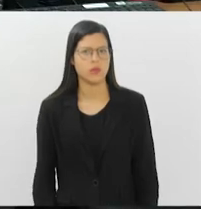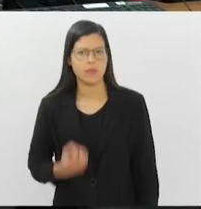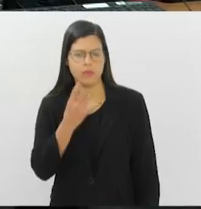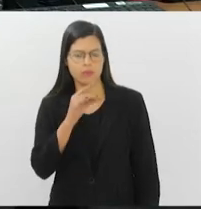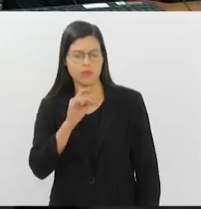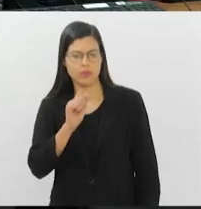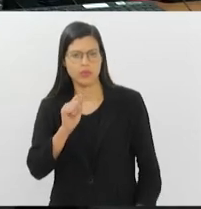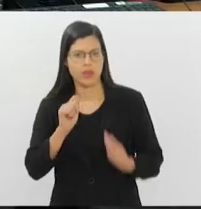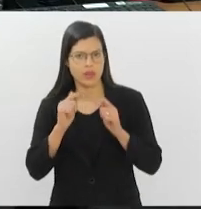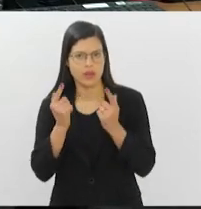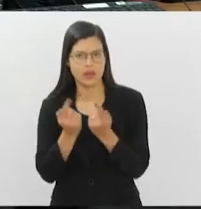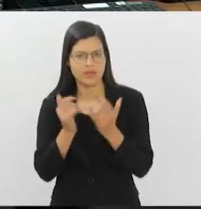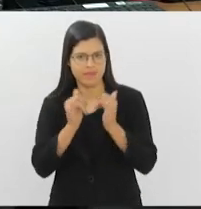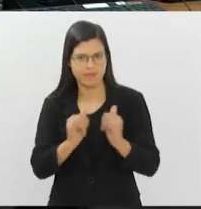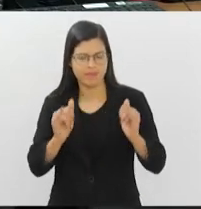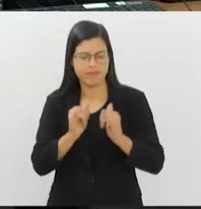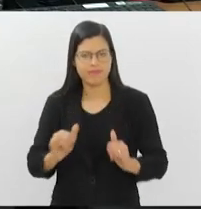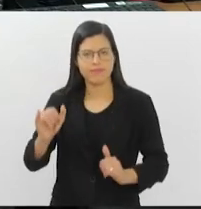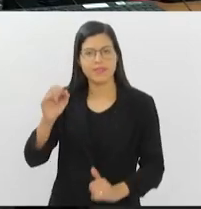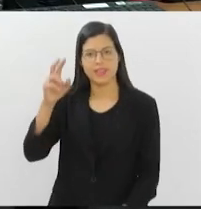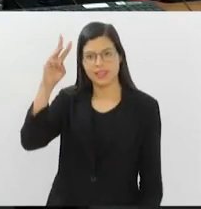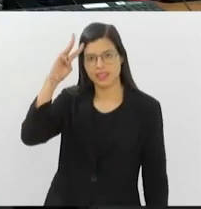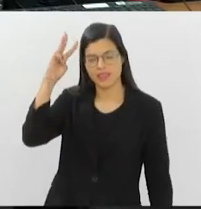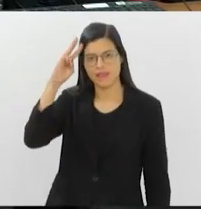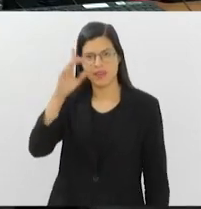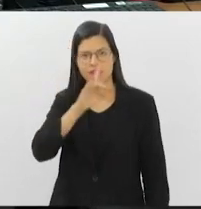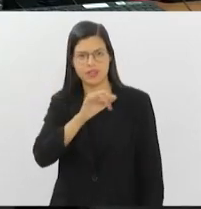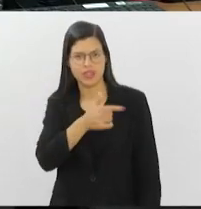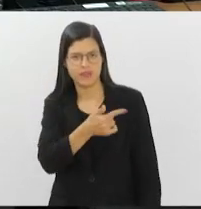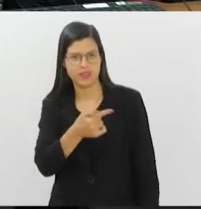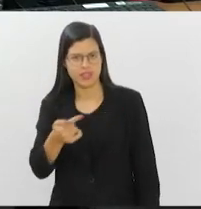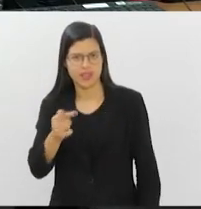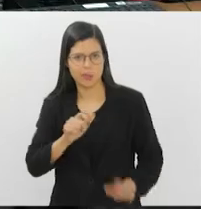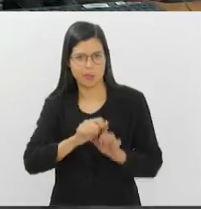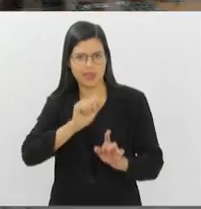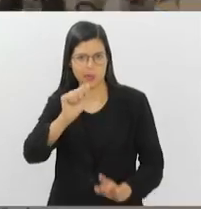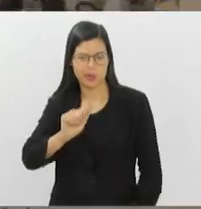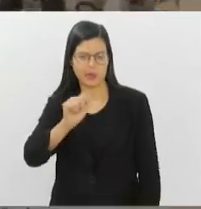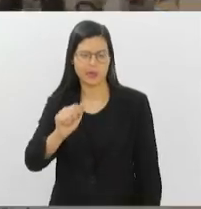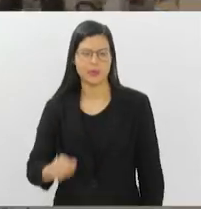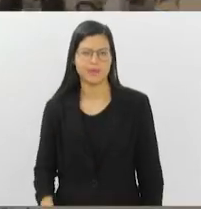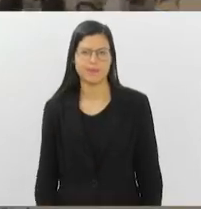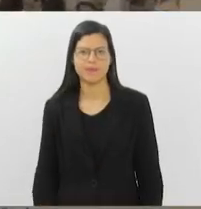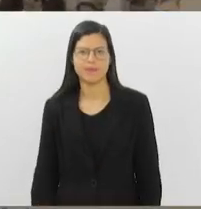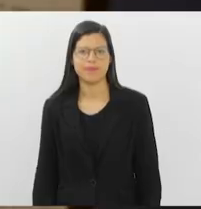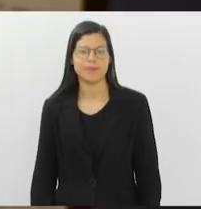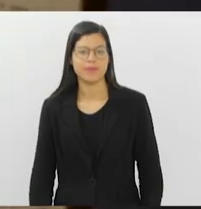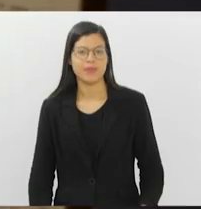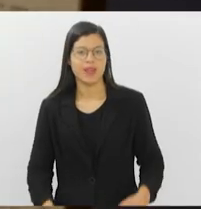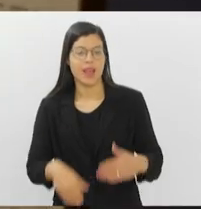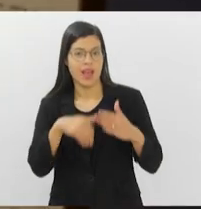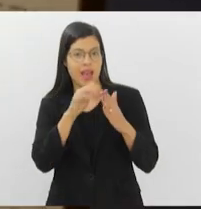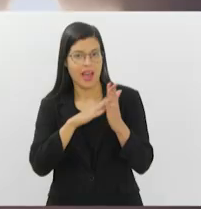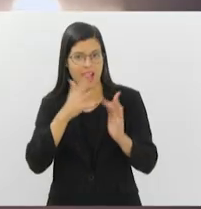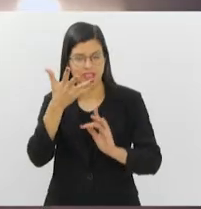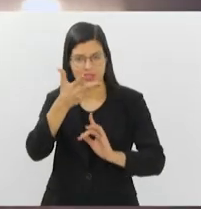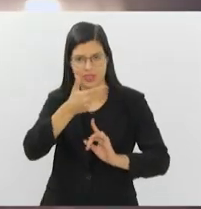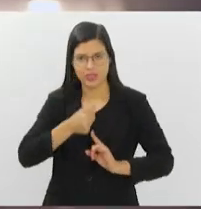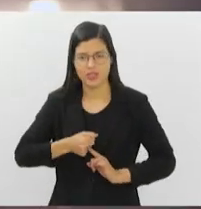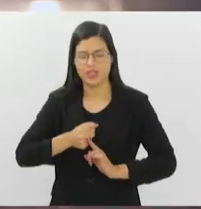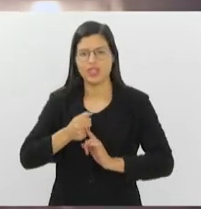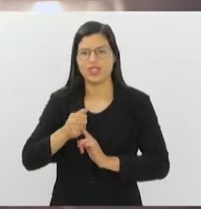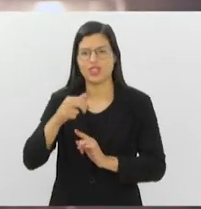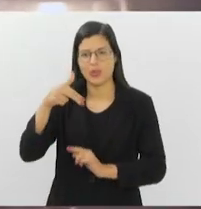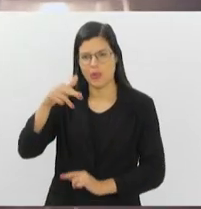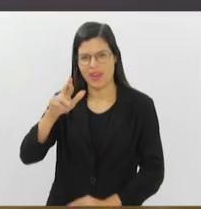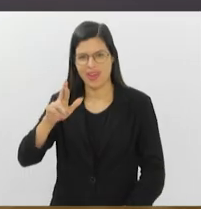o bom dia alerge traz os seguintes destaques nesta terça-feira 27 de agosto artista Potiguar chamado de pintor